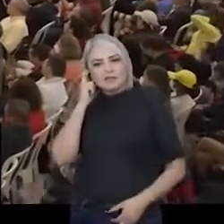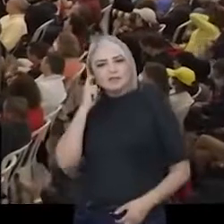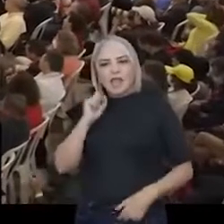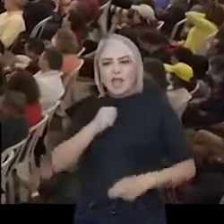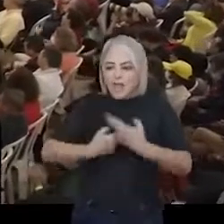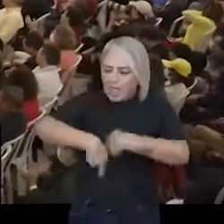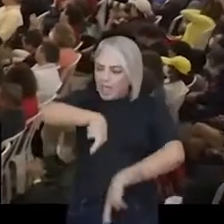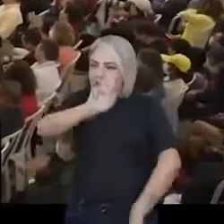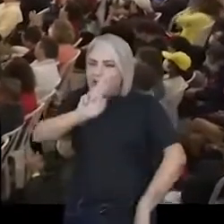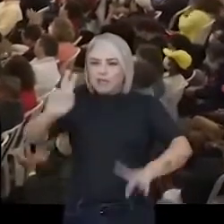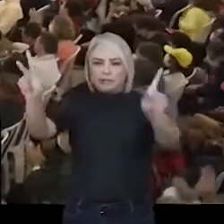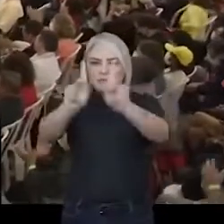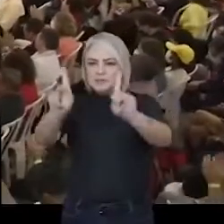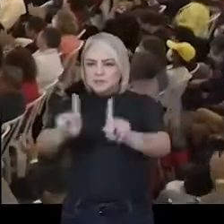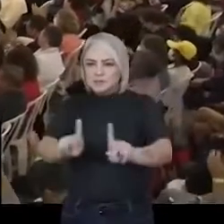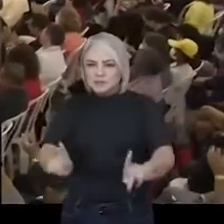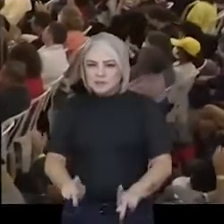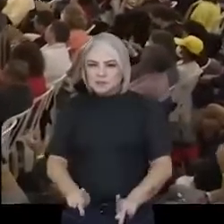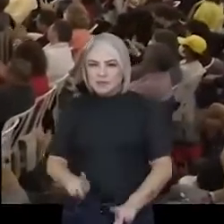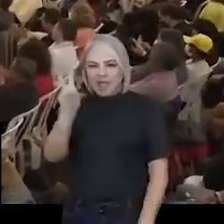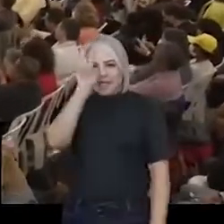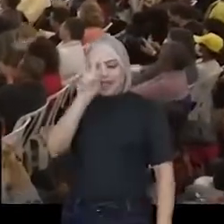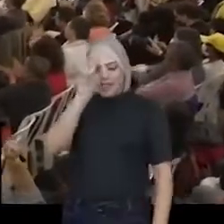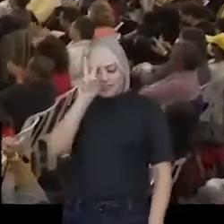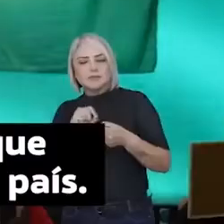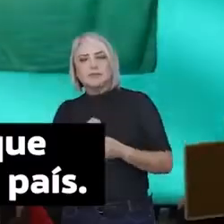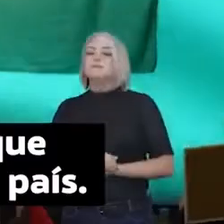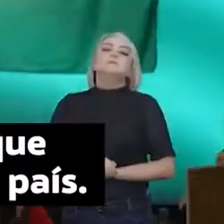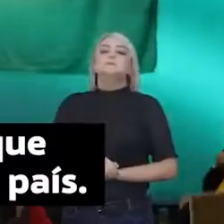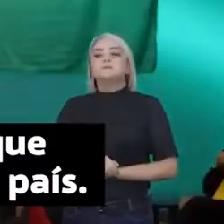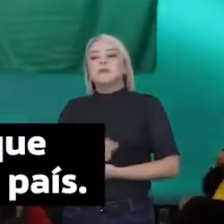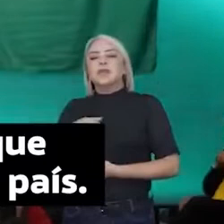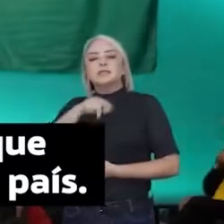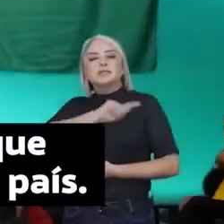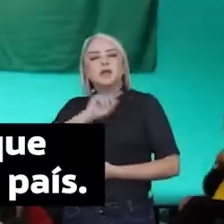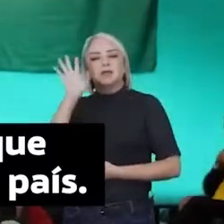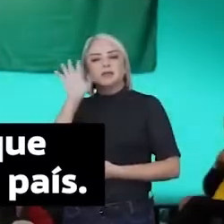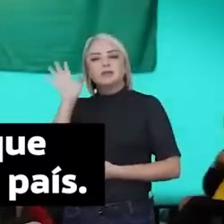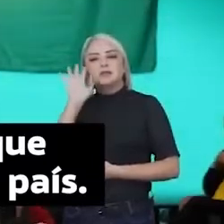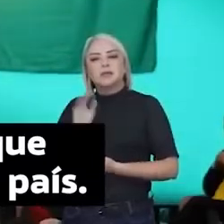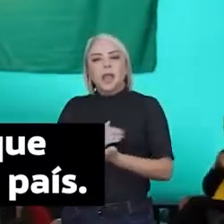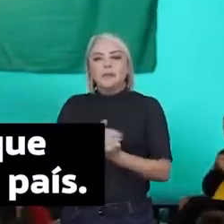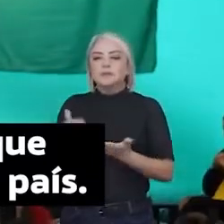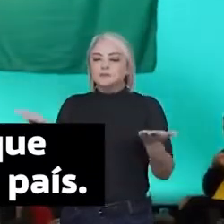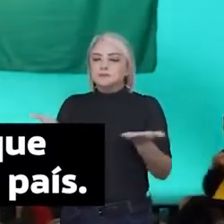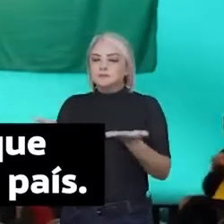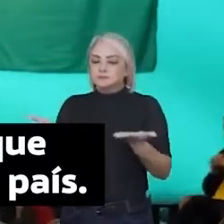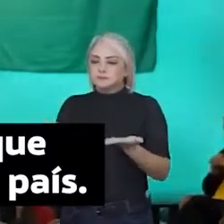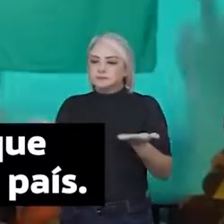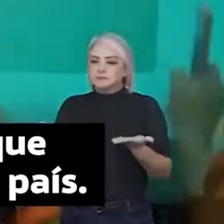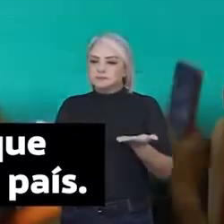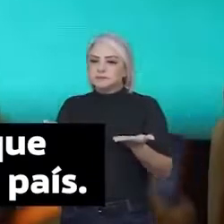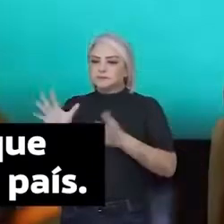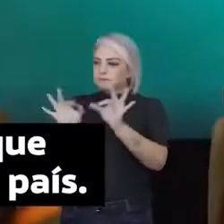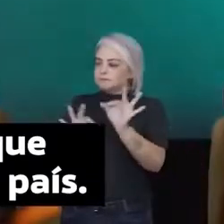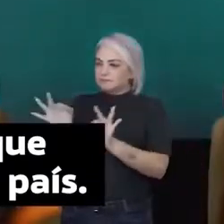pacífica que a história do mundo conhece. A partir de agora, se prepare, porque